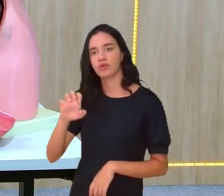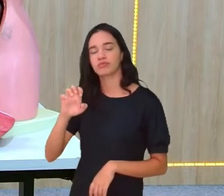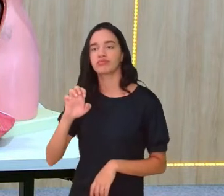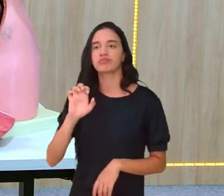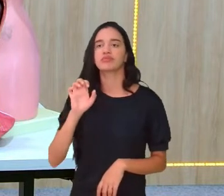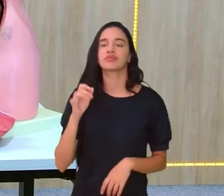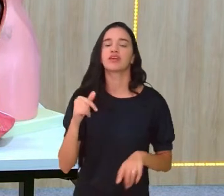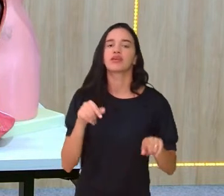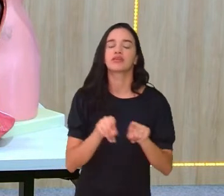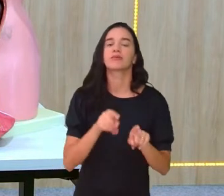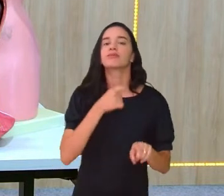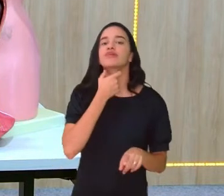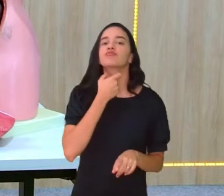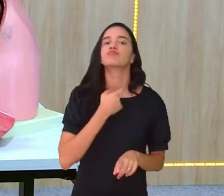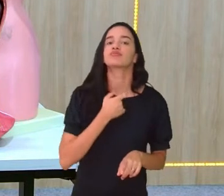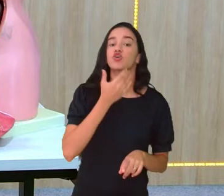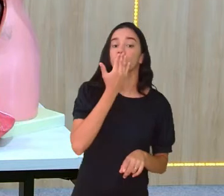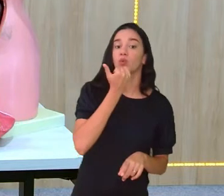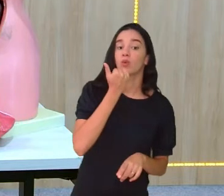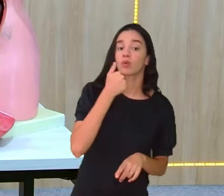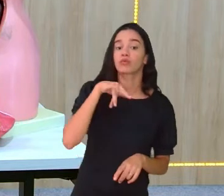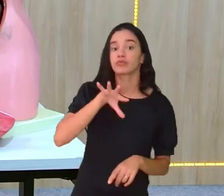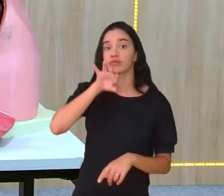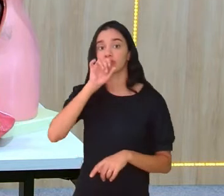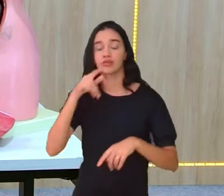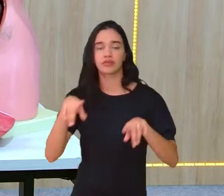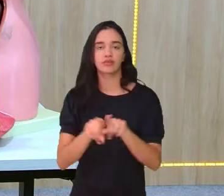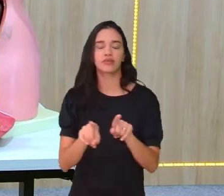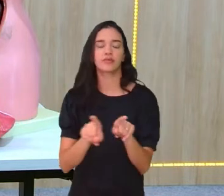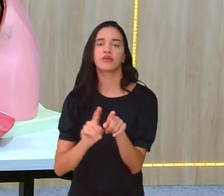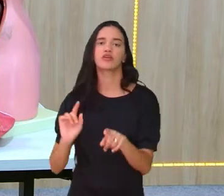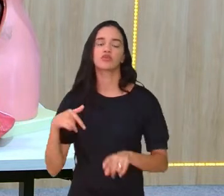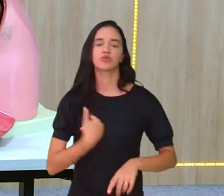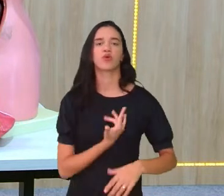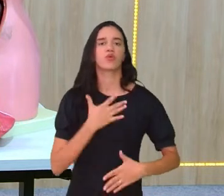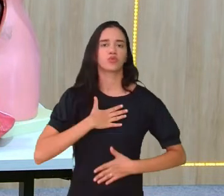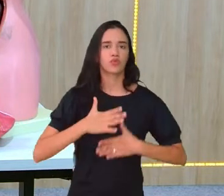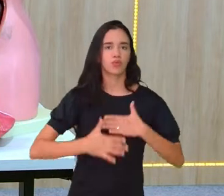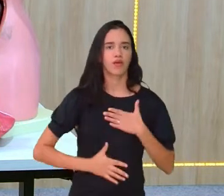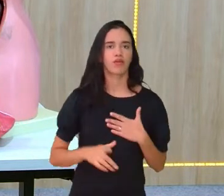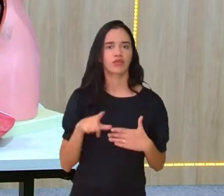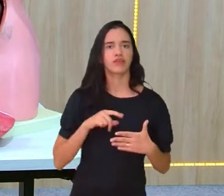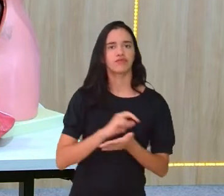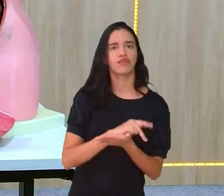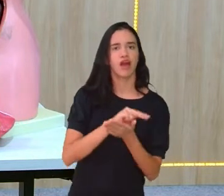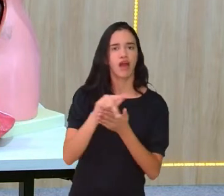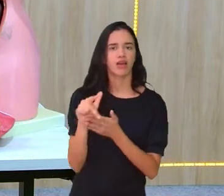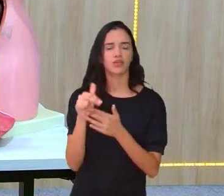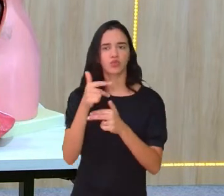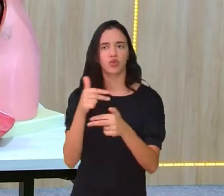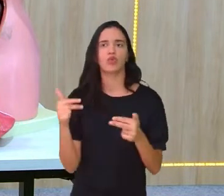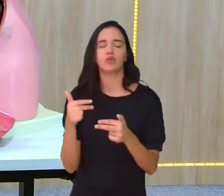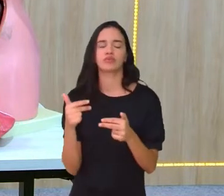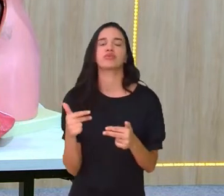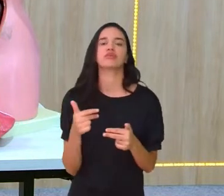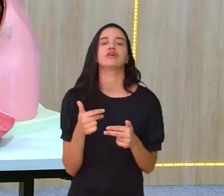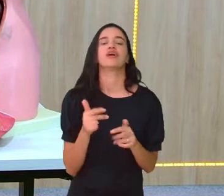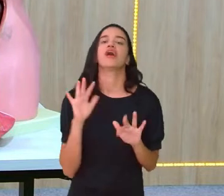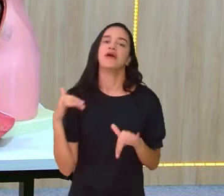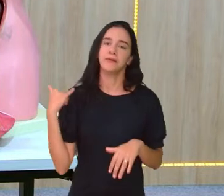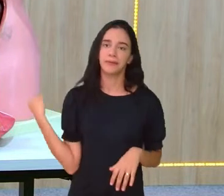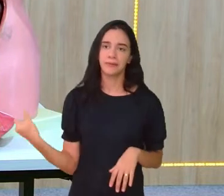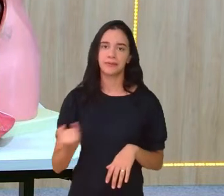participa do processo de digestão como de respiração, o nosso corpo tem vários dispositivos. E um dispositivo